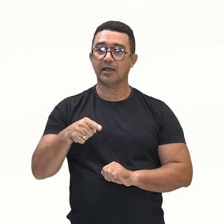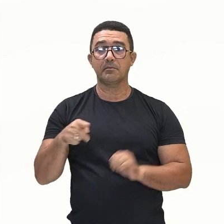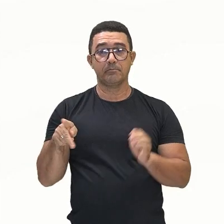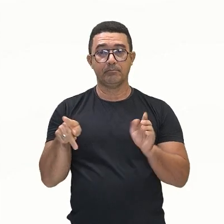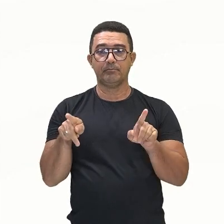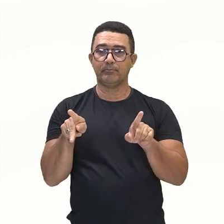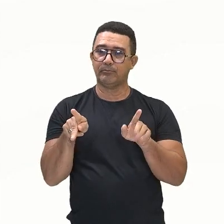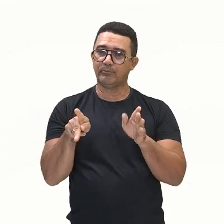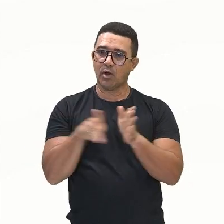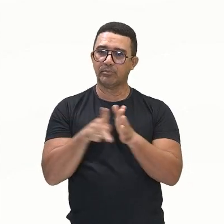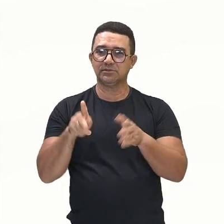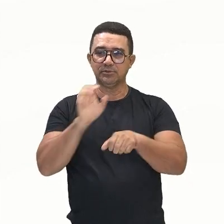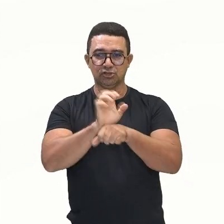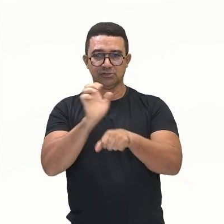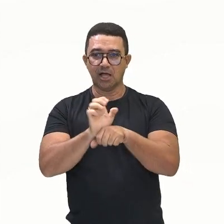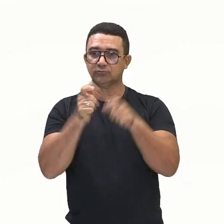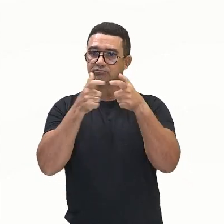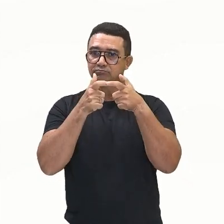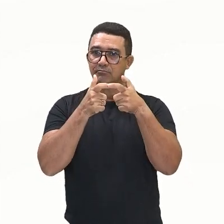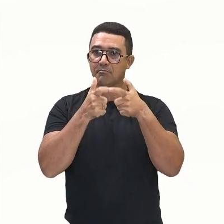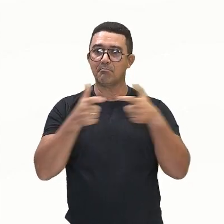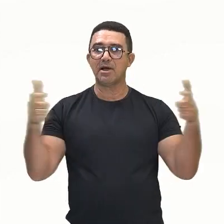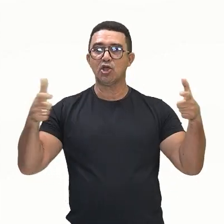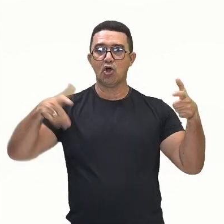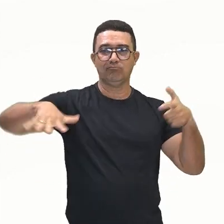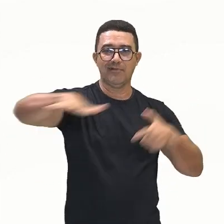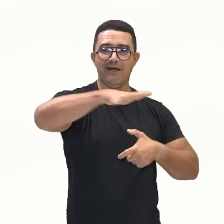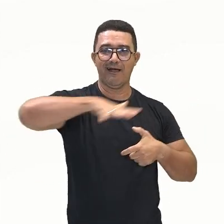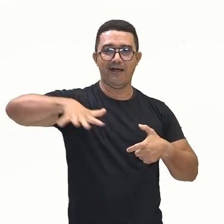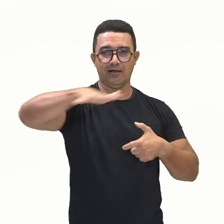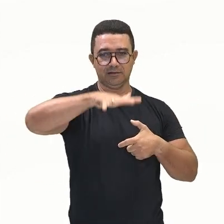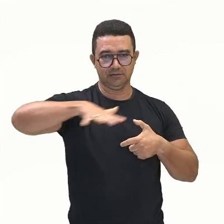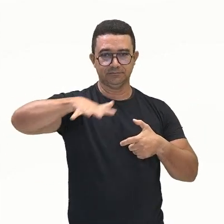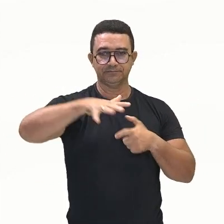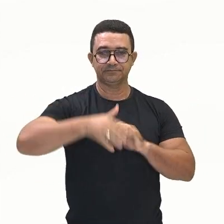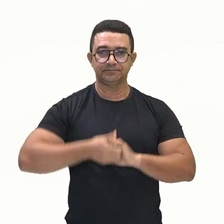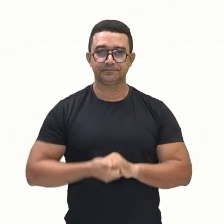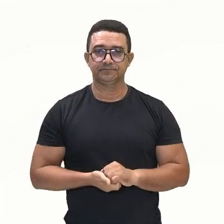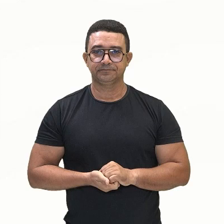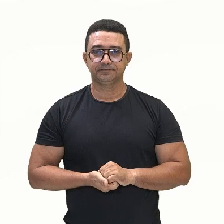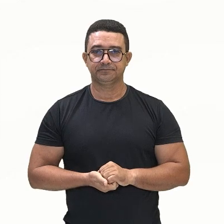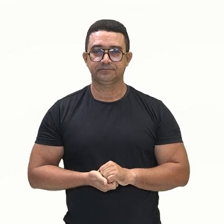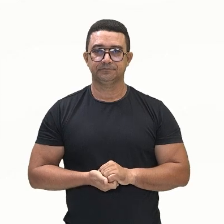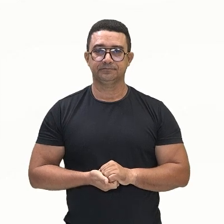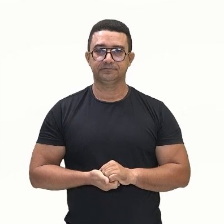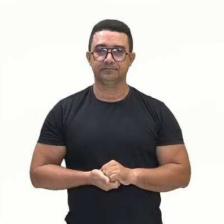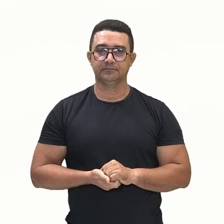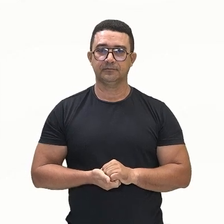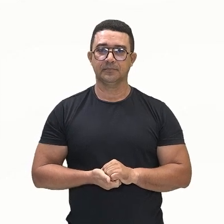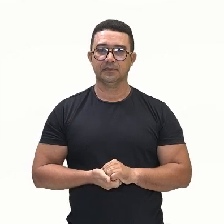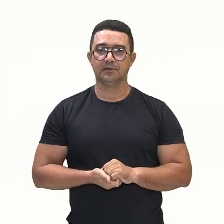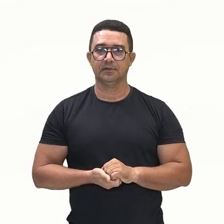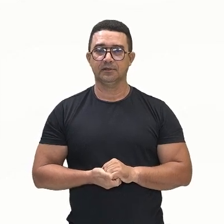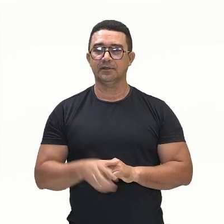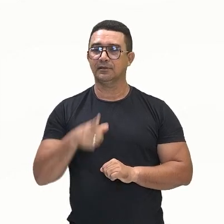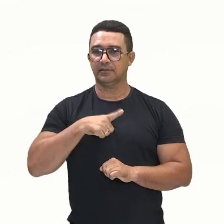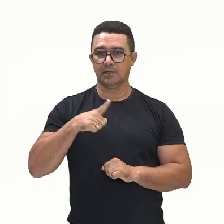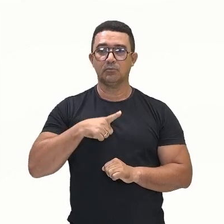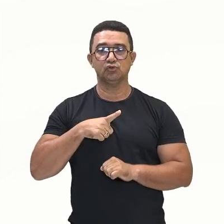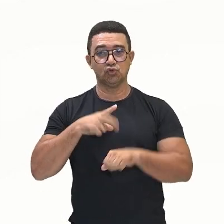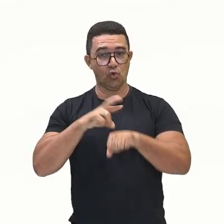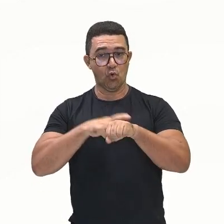o estado com maior espaço territorial. Seguindo, a gente vai ter aí, ó,